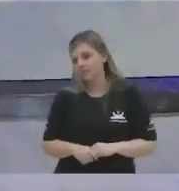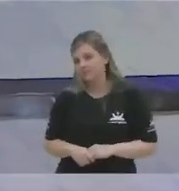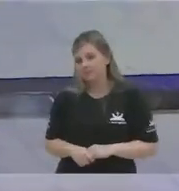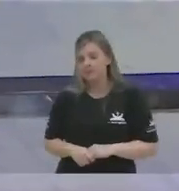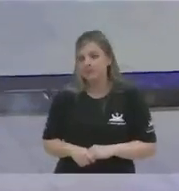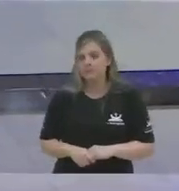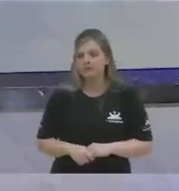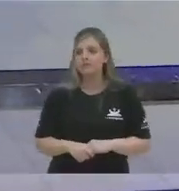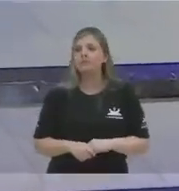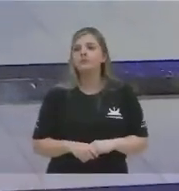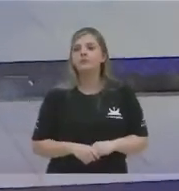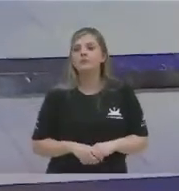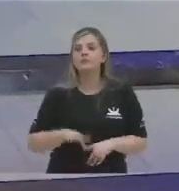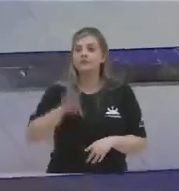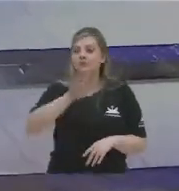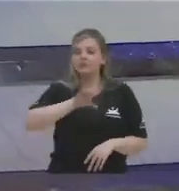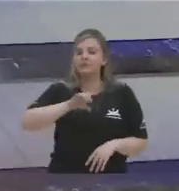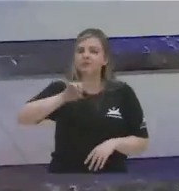Deus é amor,